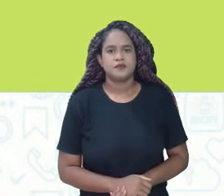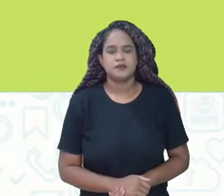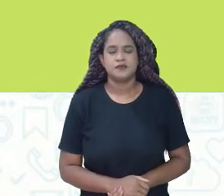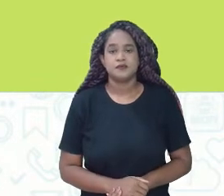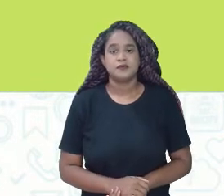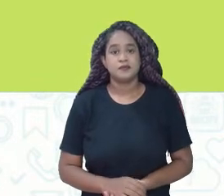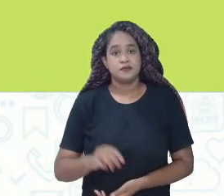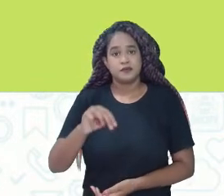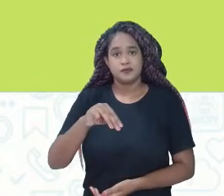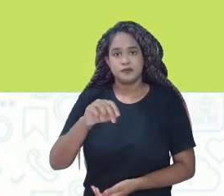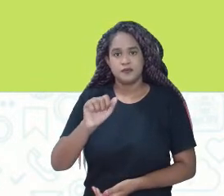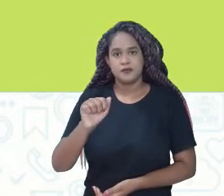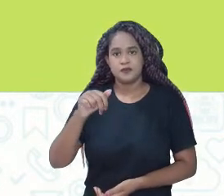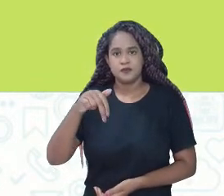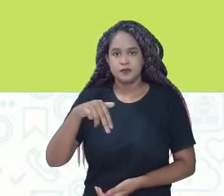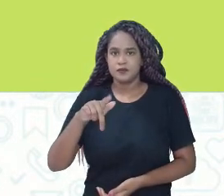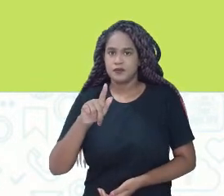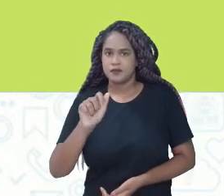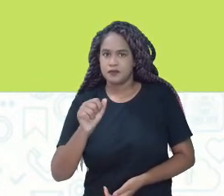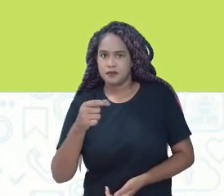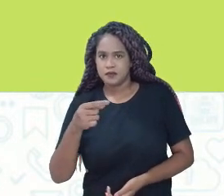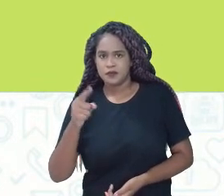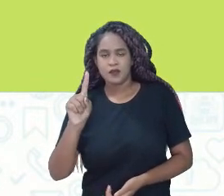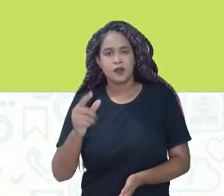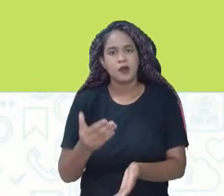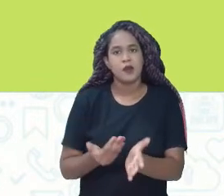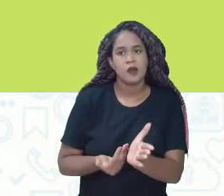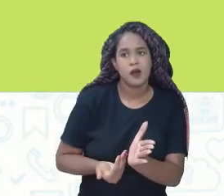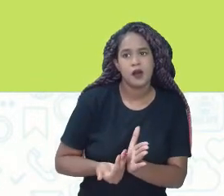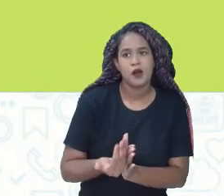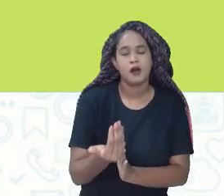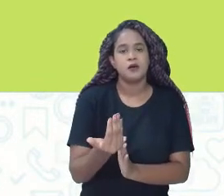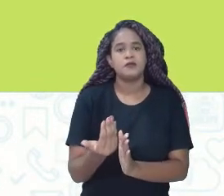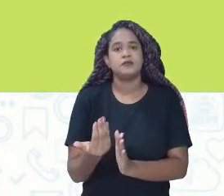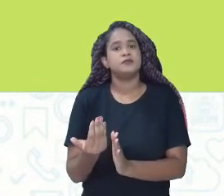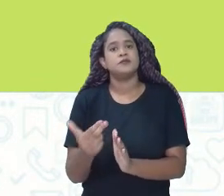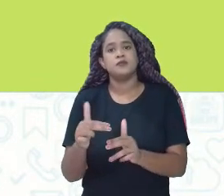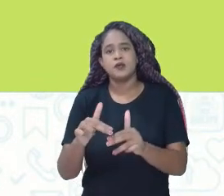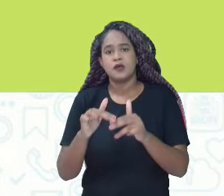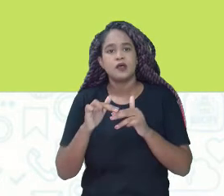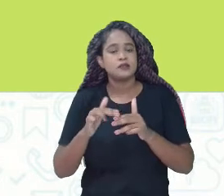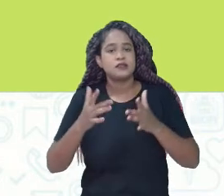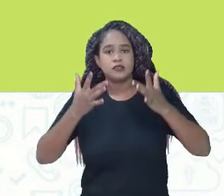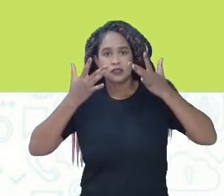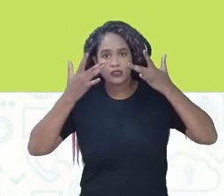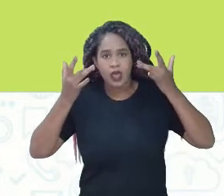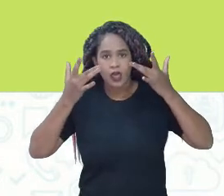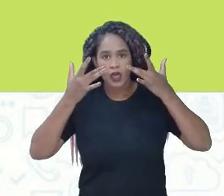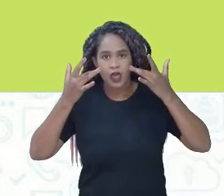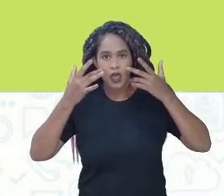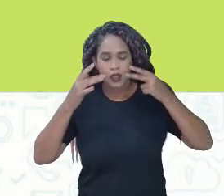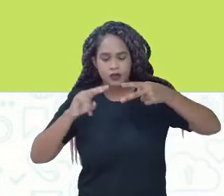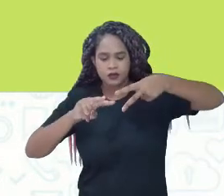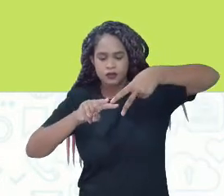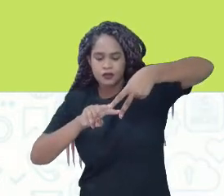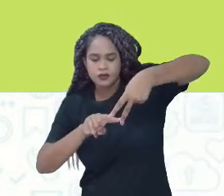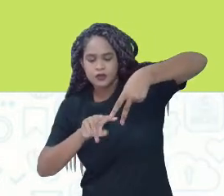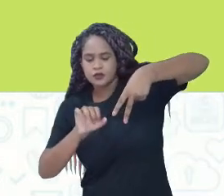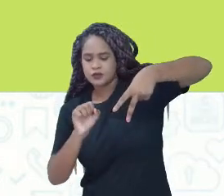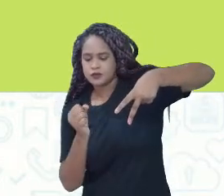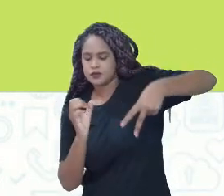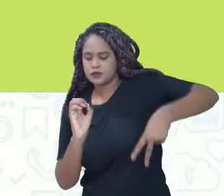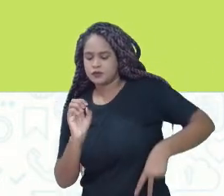Os mangás tiveram origem através do teatro das sombras, se chamava de Oricon,